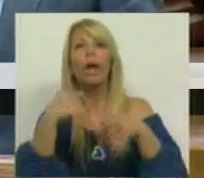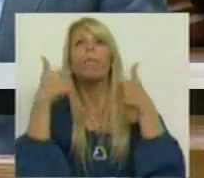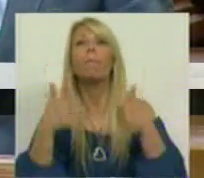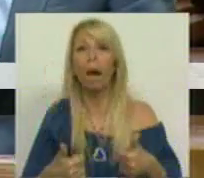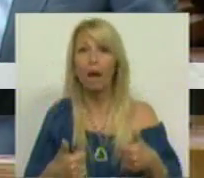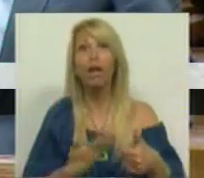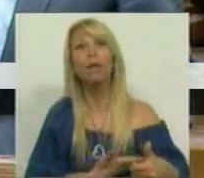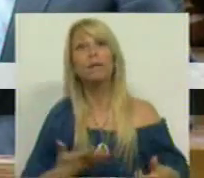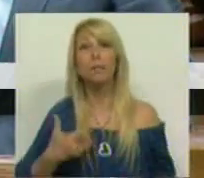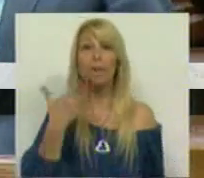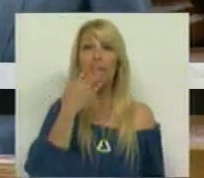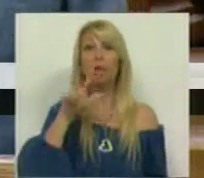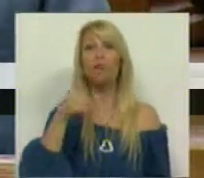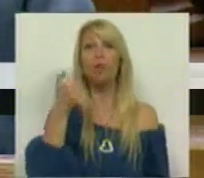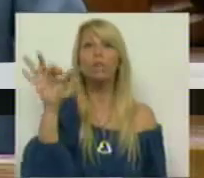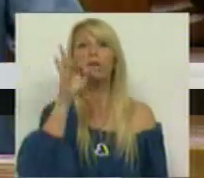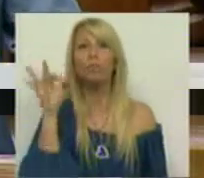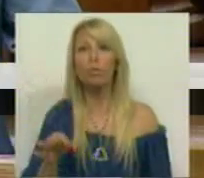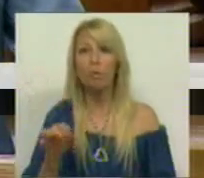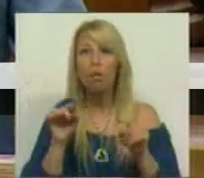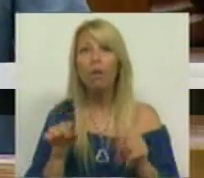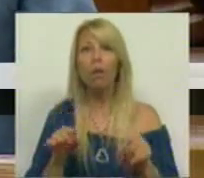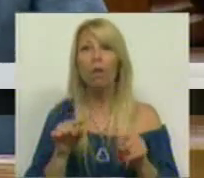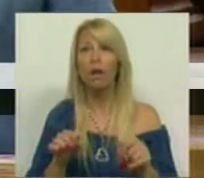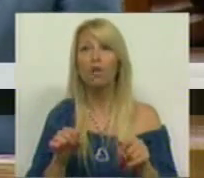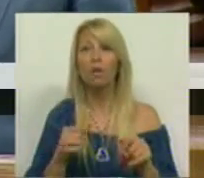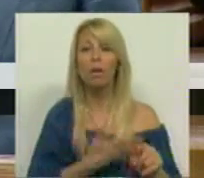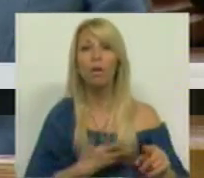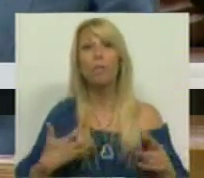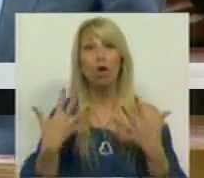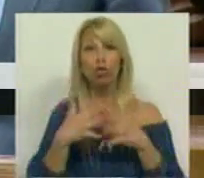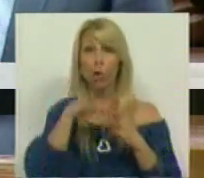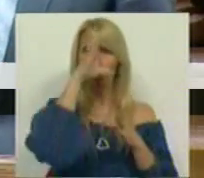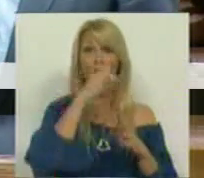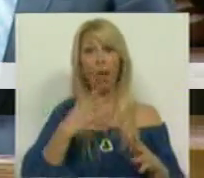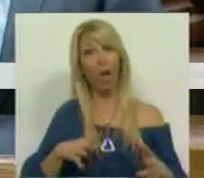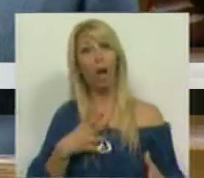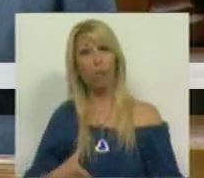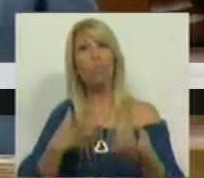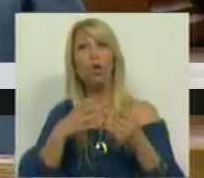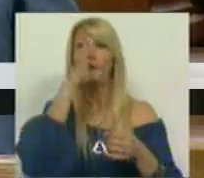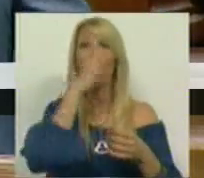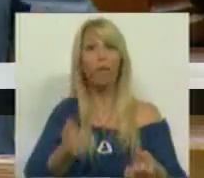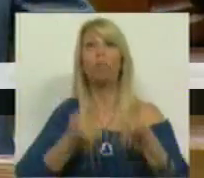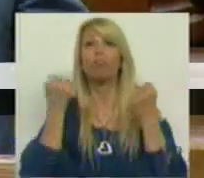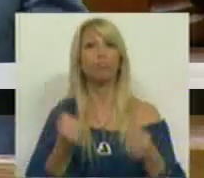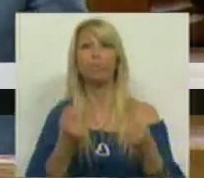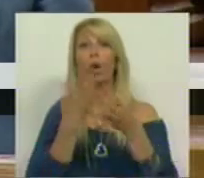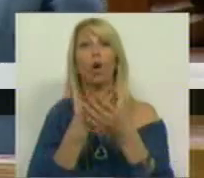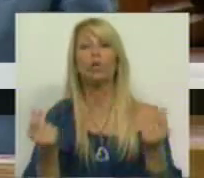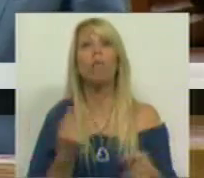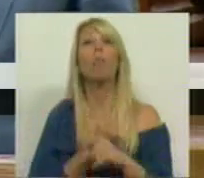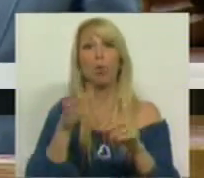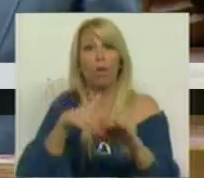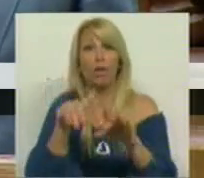de 17,5%. Este é o desemprego estrutural que este Governo cria e que este Governo não sabe resolver porque faz parte da